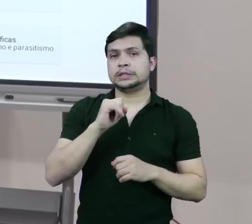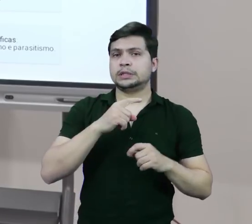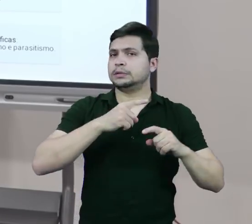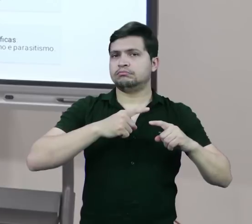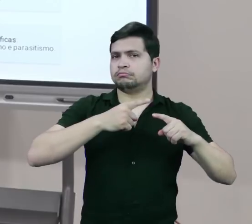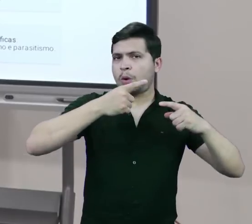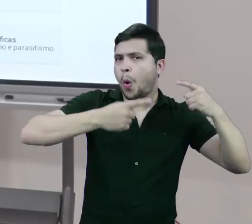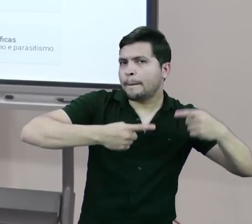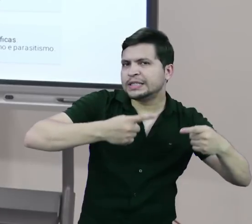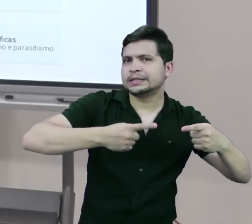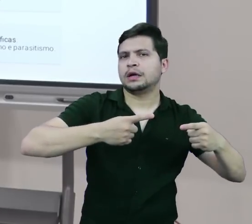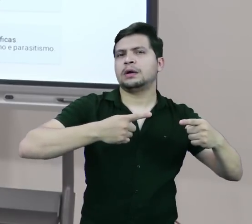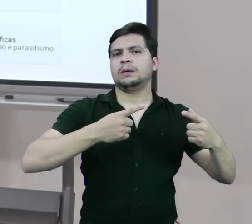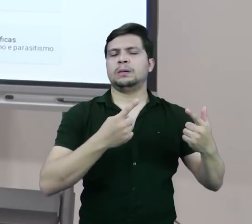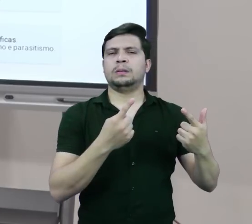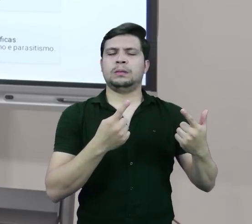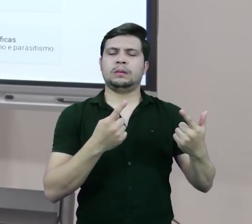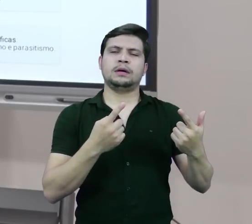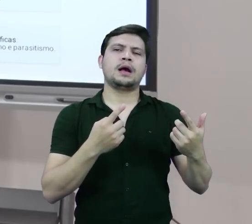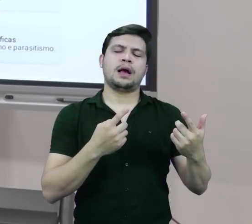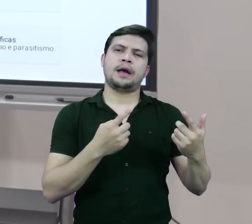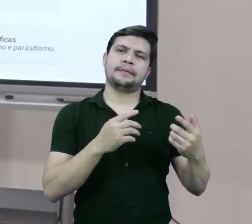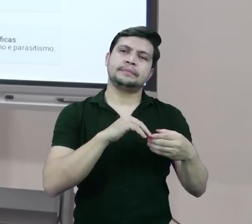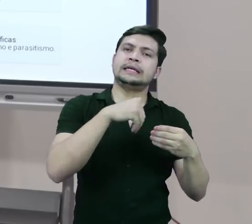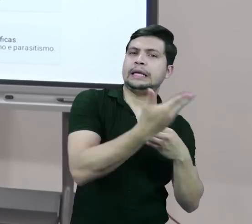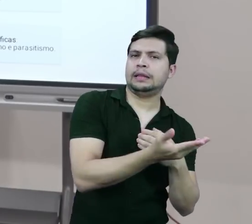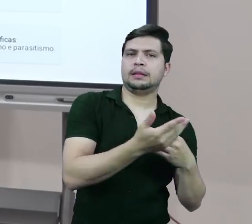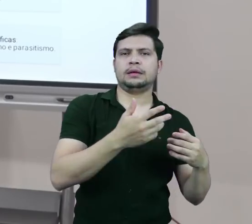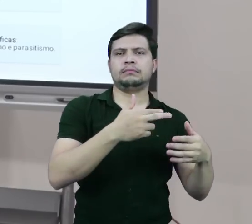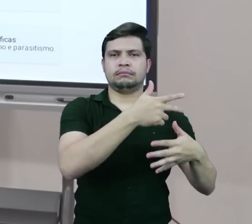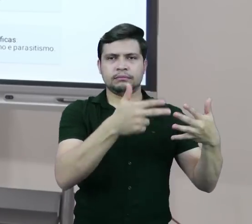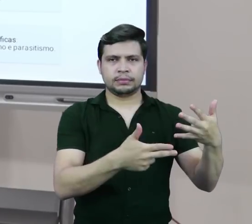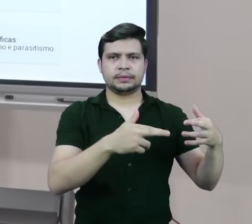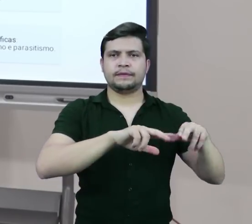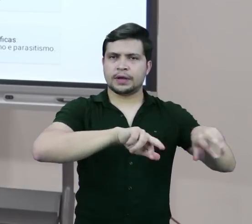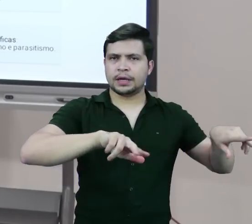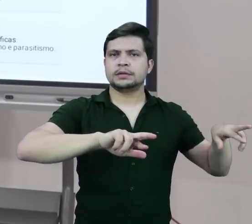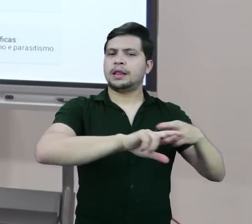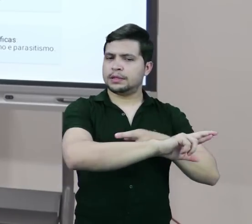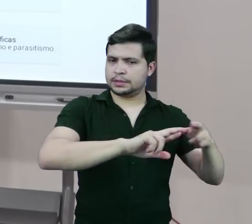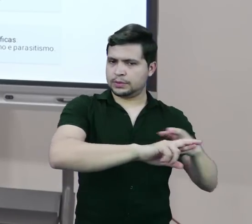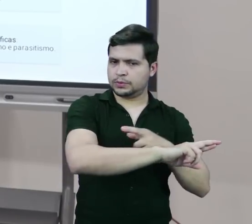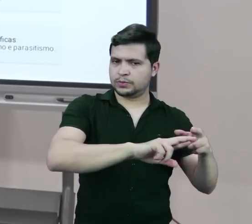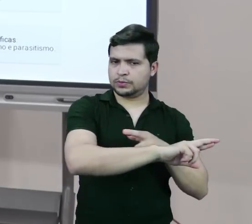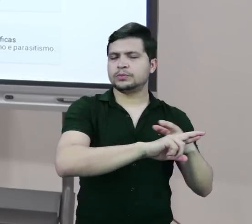competição intraespecífica, né? E interespecífica, mutualismo, protocooperação e comensalismo.